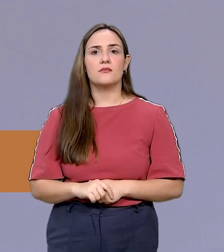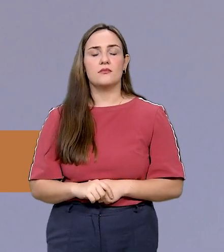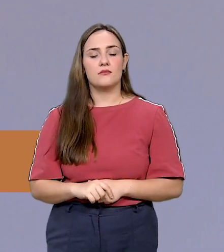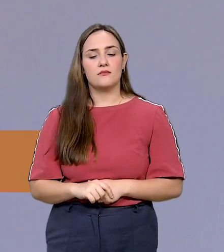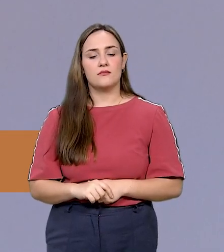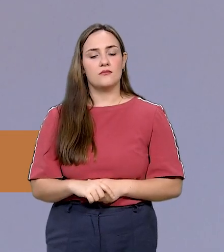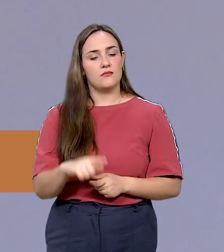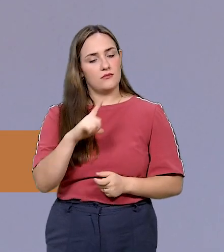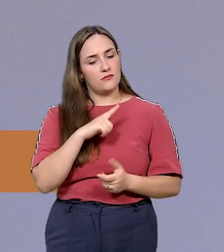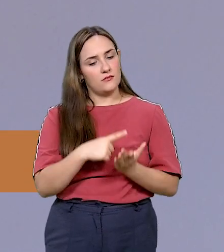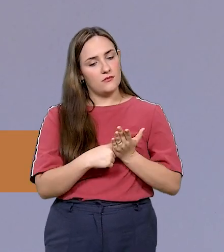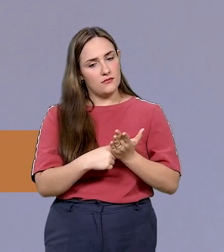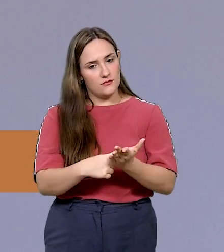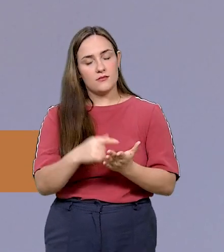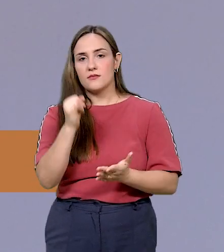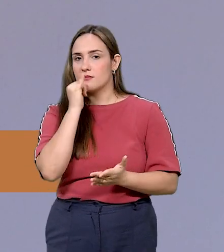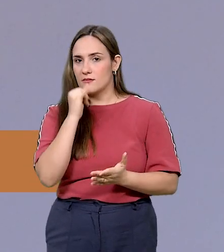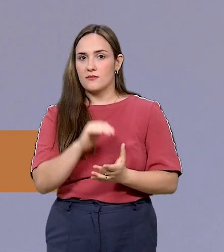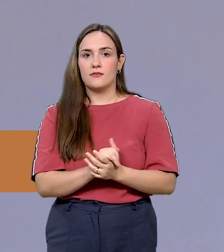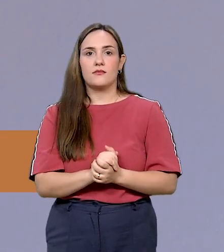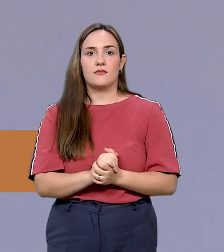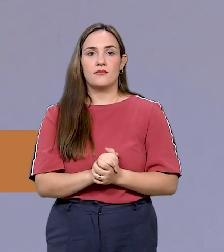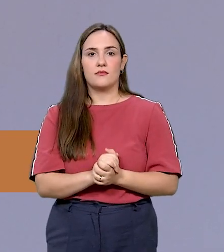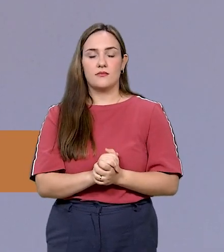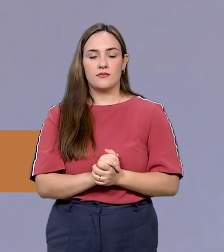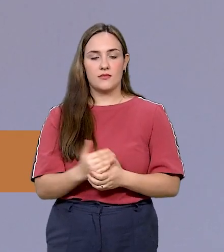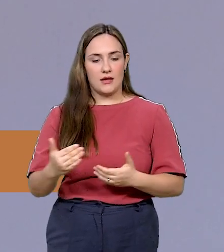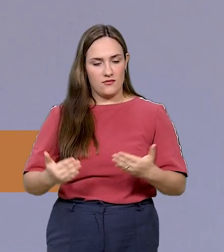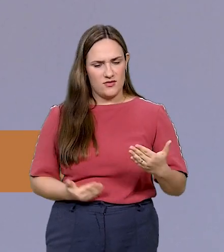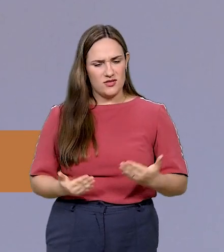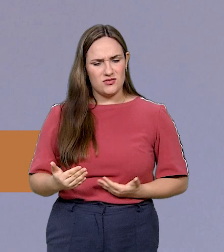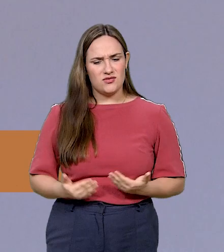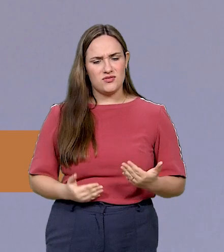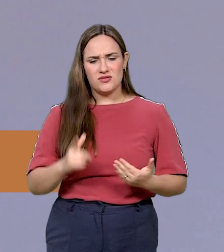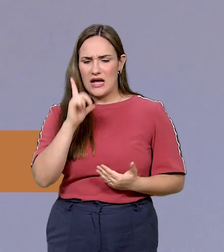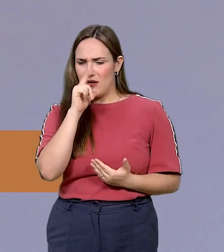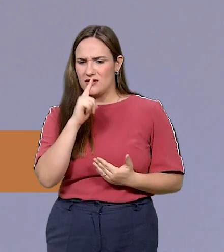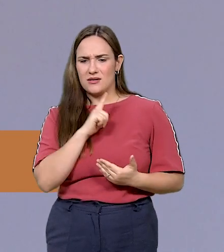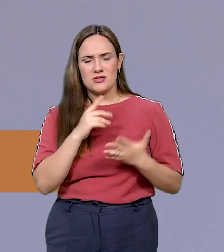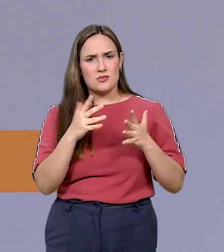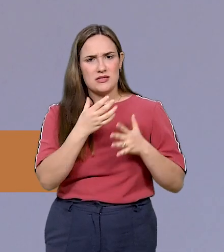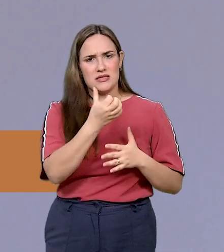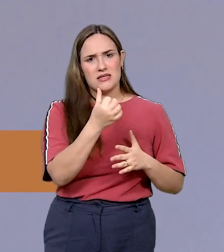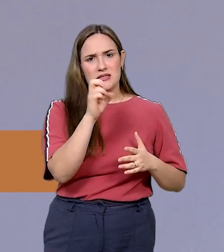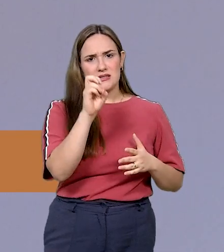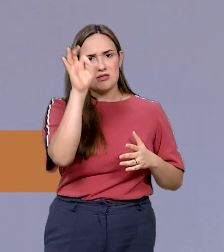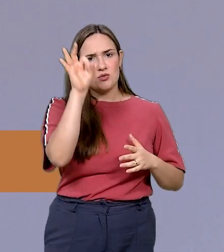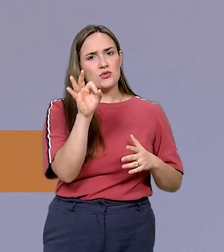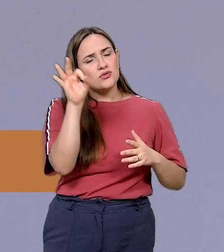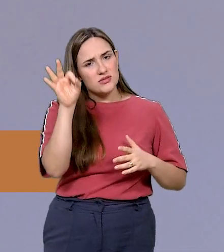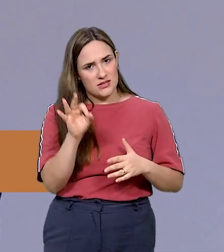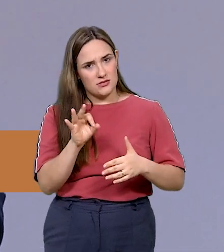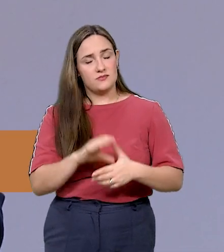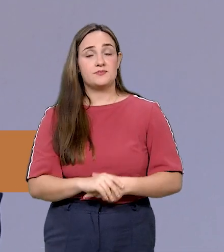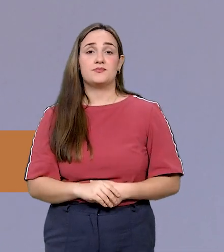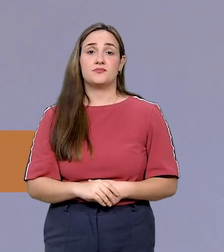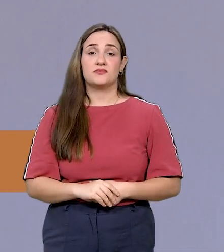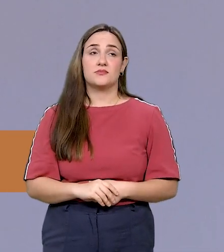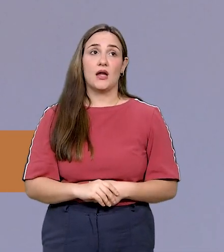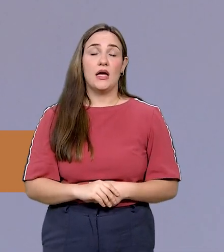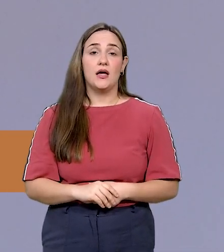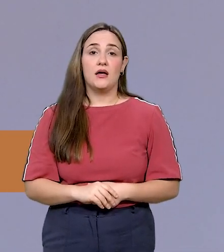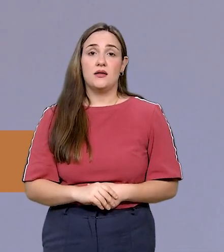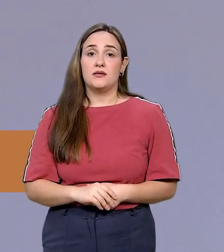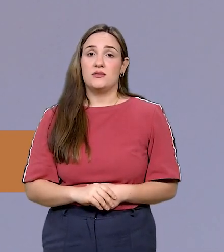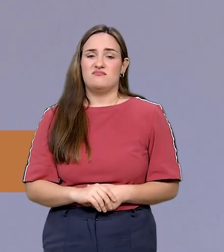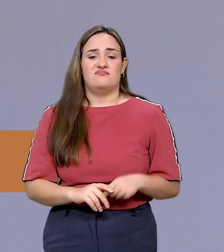acordos. No caso do serviço de água, dá mais de quase 65% dos casos. E realmente a gente